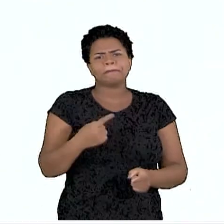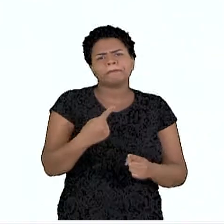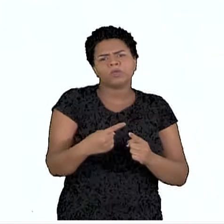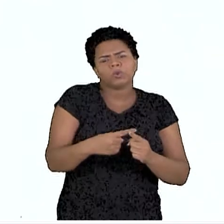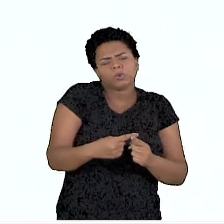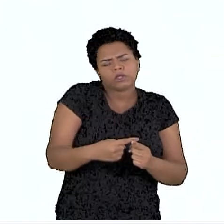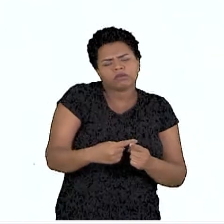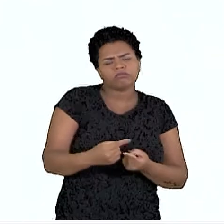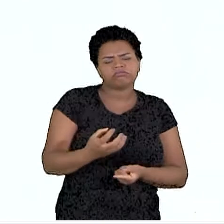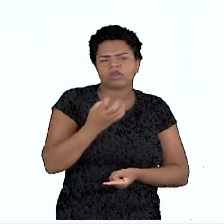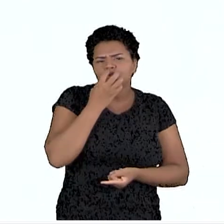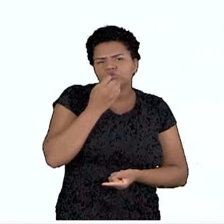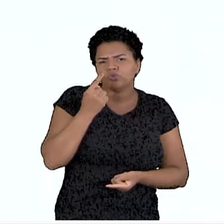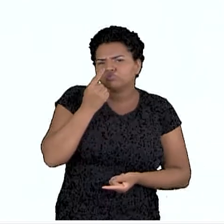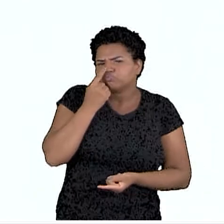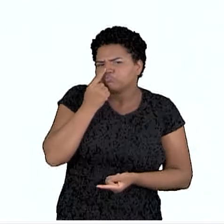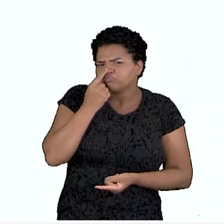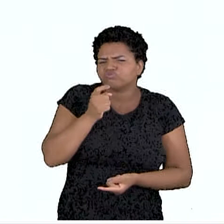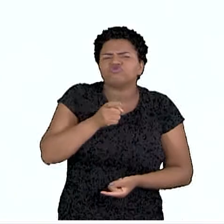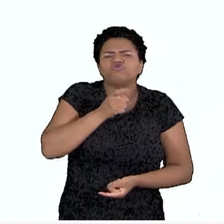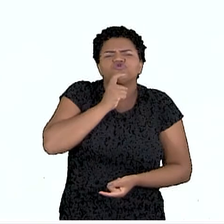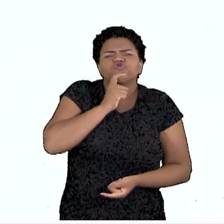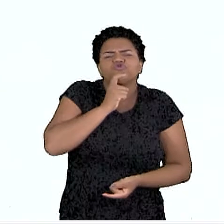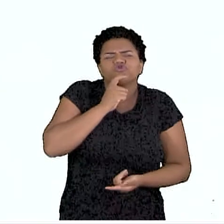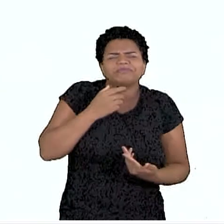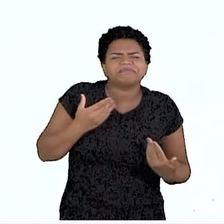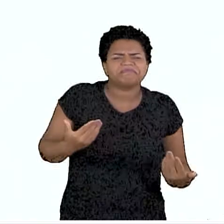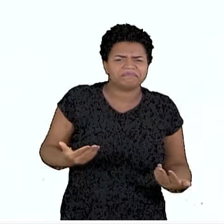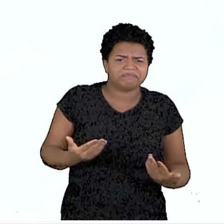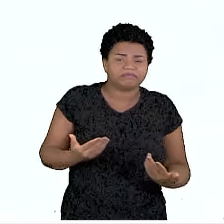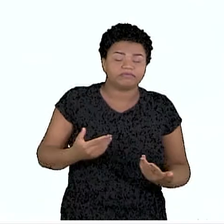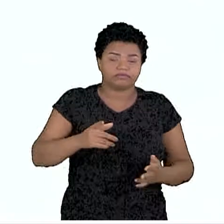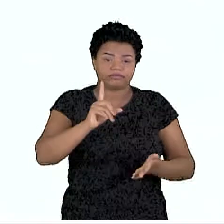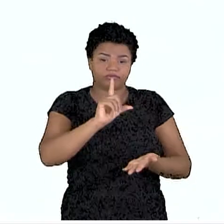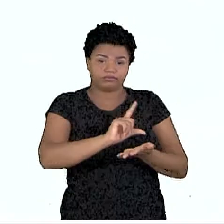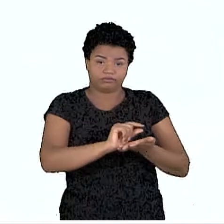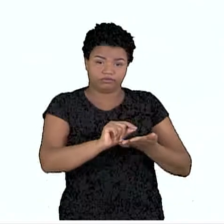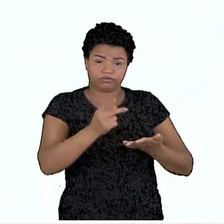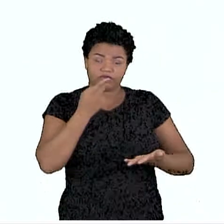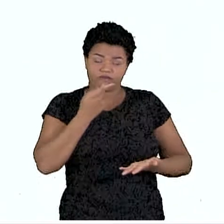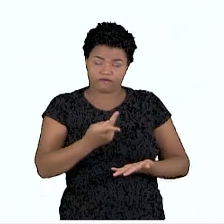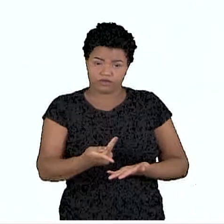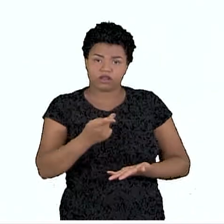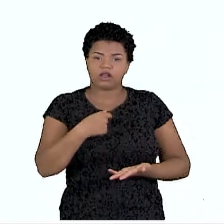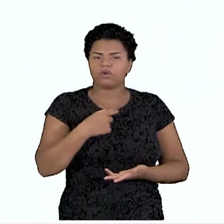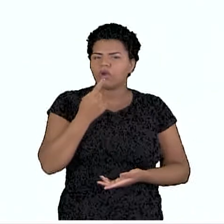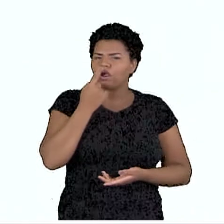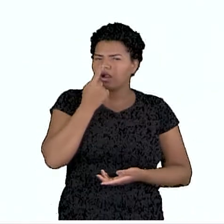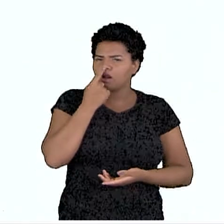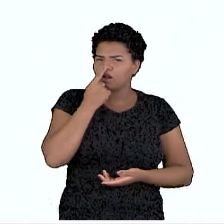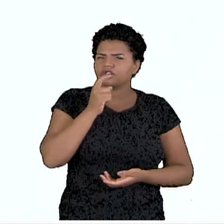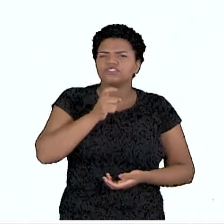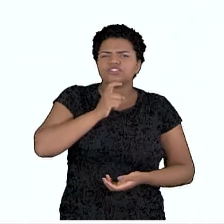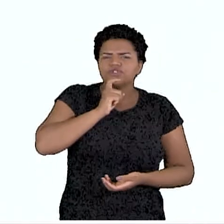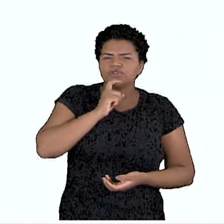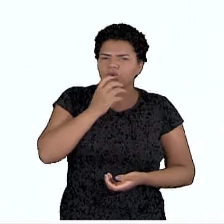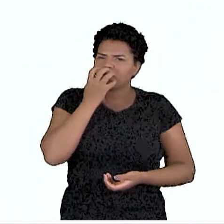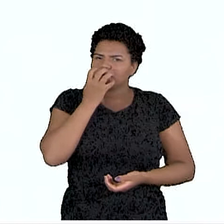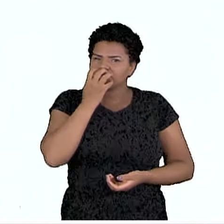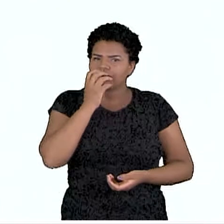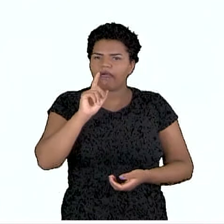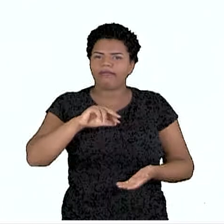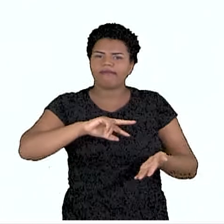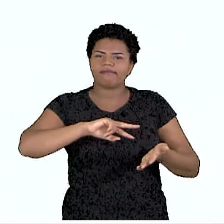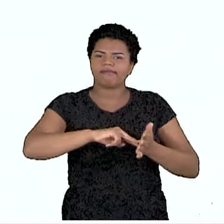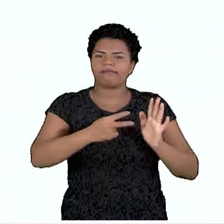do cão é gelado? O artigo fala que o focinho gelado dos cães é sinal de quê? De